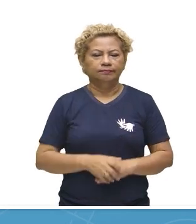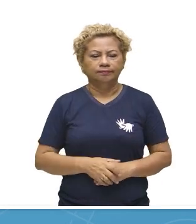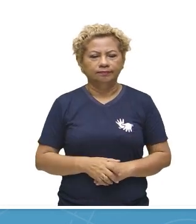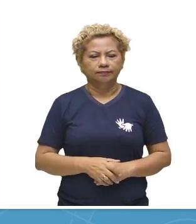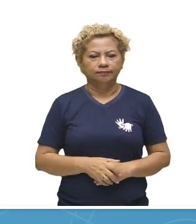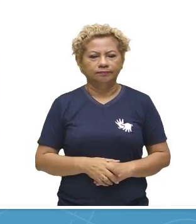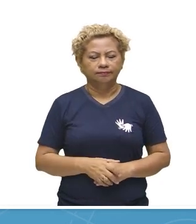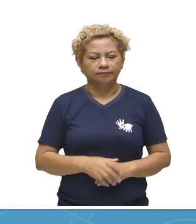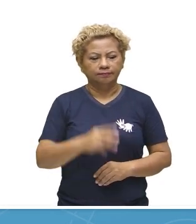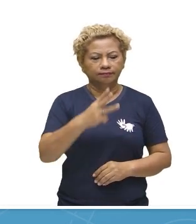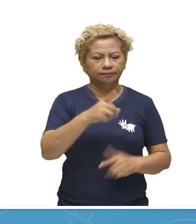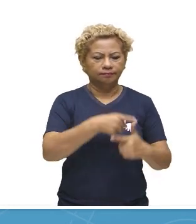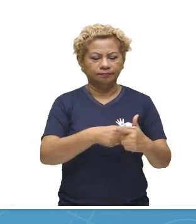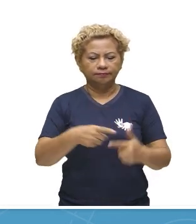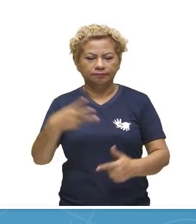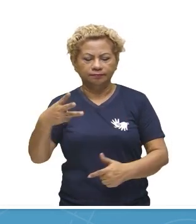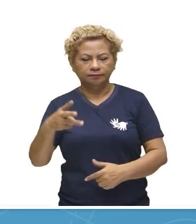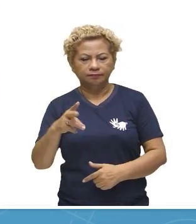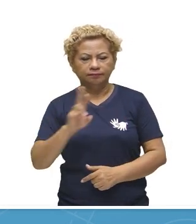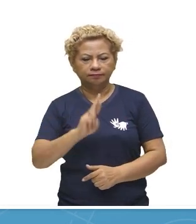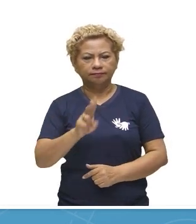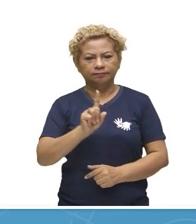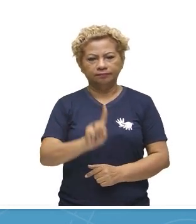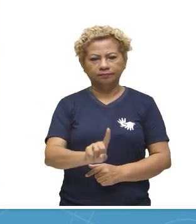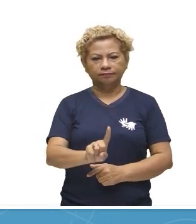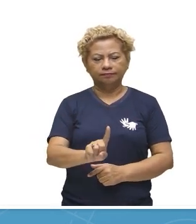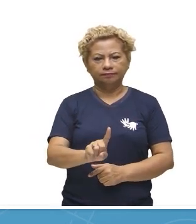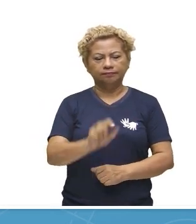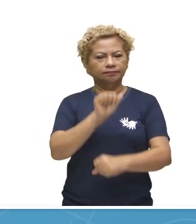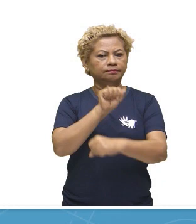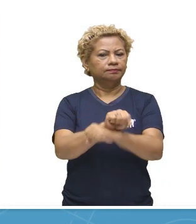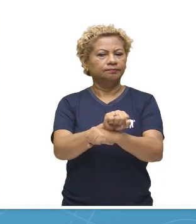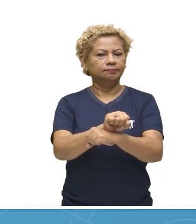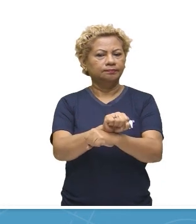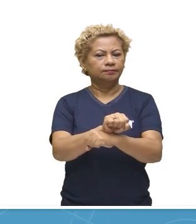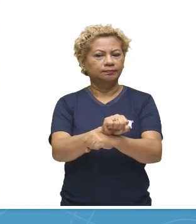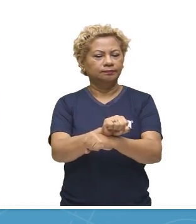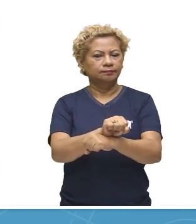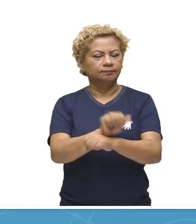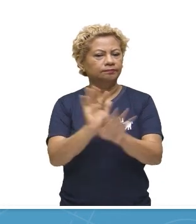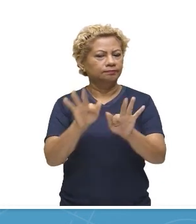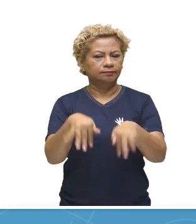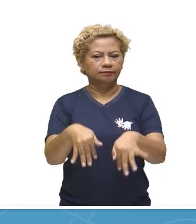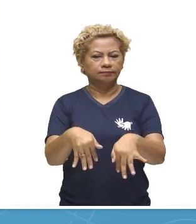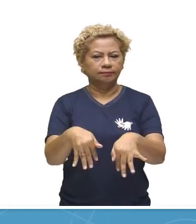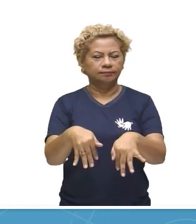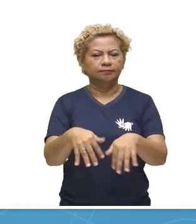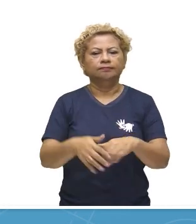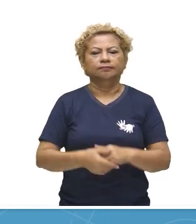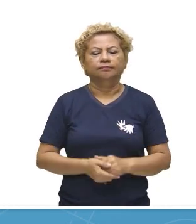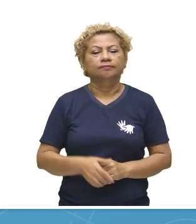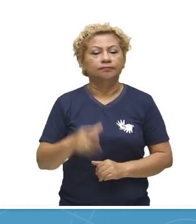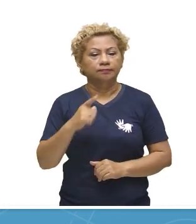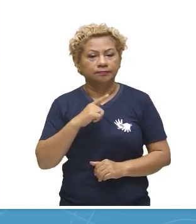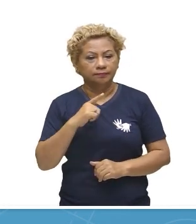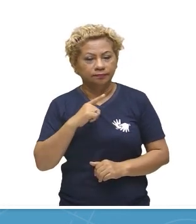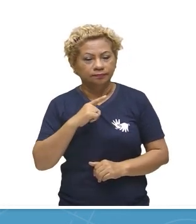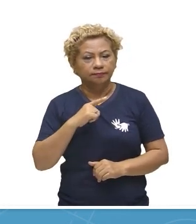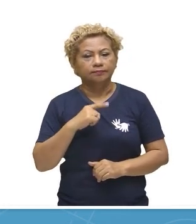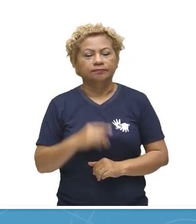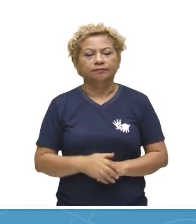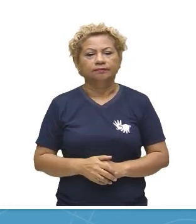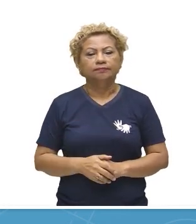3 dividido por 3, 1. Quando terminar em 1 aqui, parou a minha decomposição. Então, eu tenho aqui